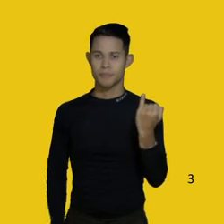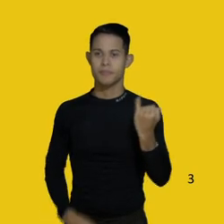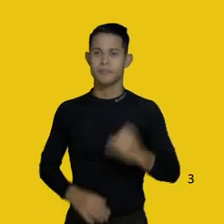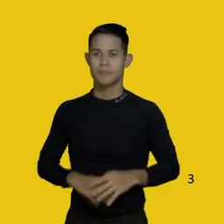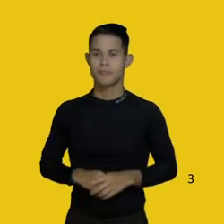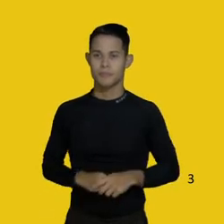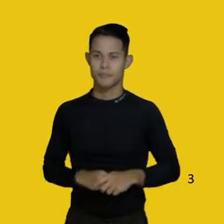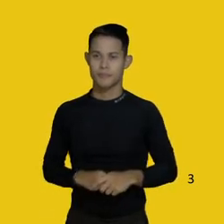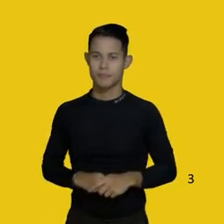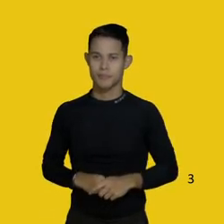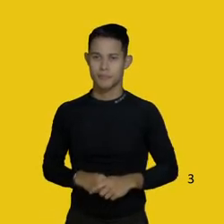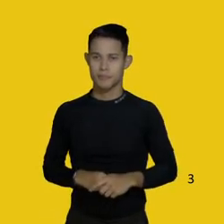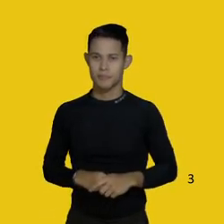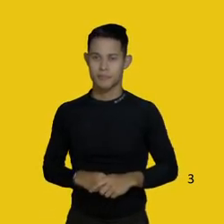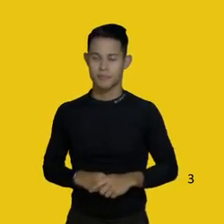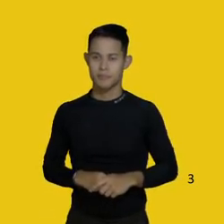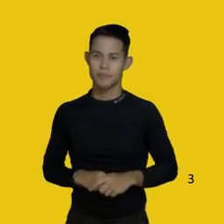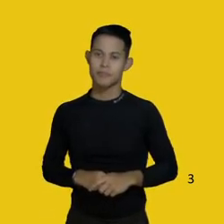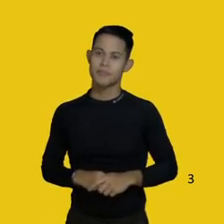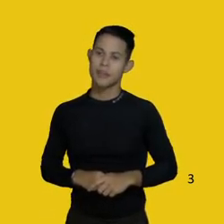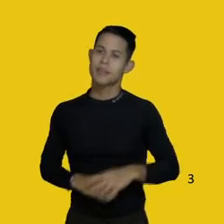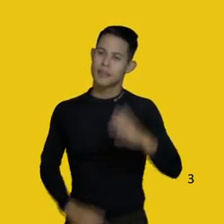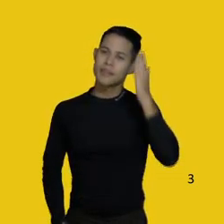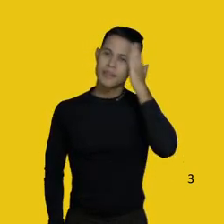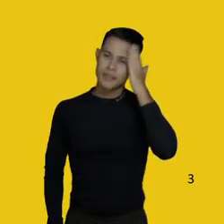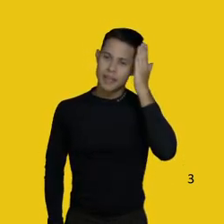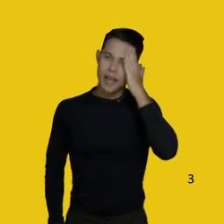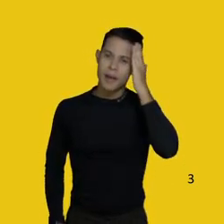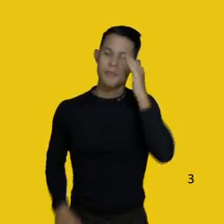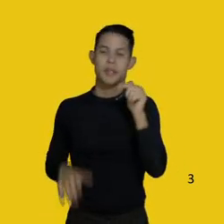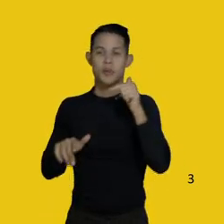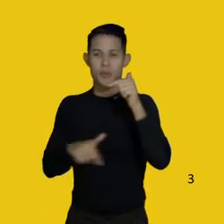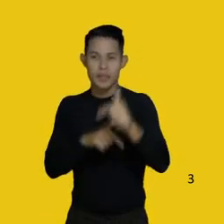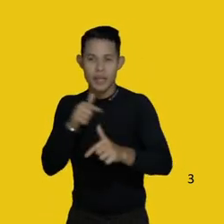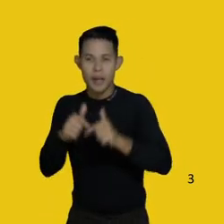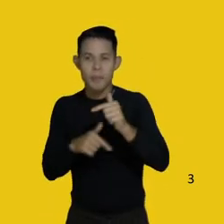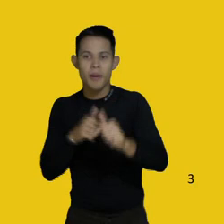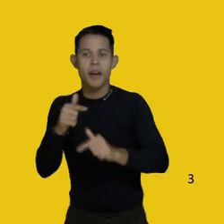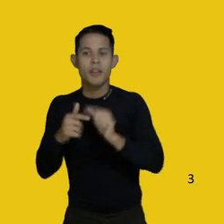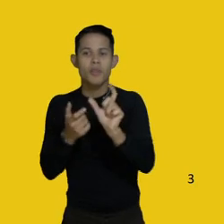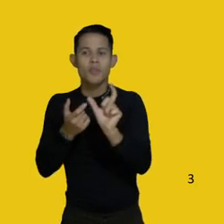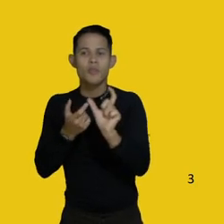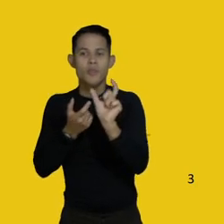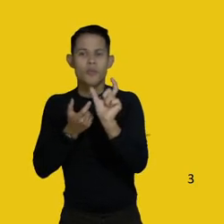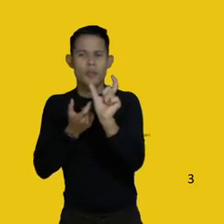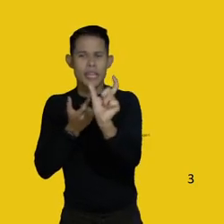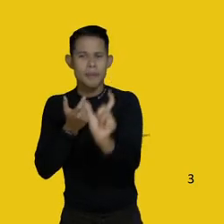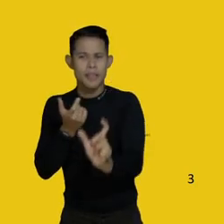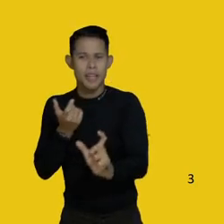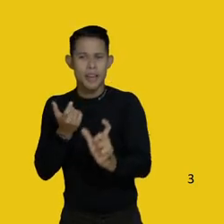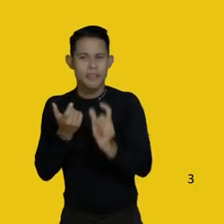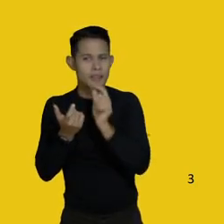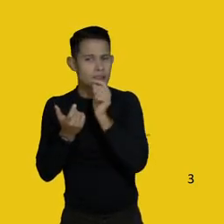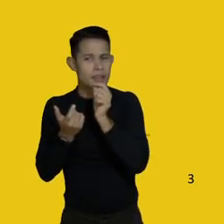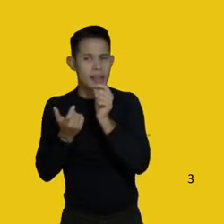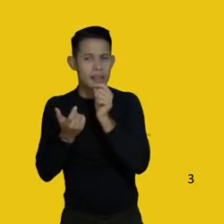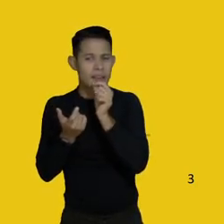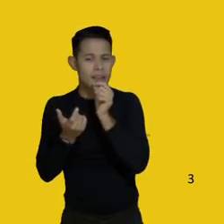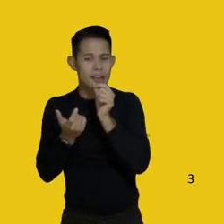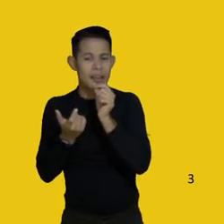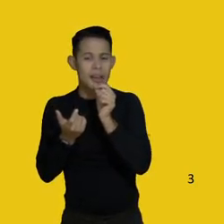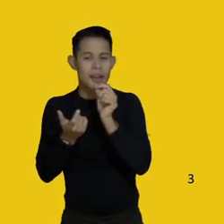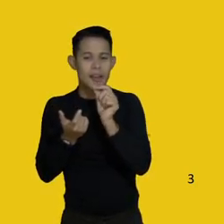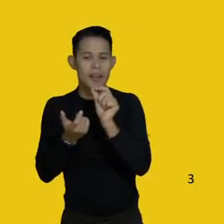defender então a gente sabe que essa atividade de aquisição de fonema de leitura escrita vem de você ensinar o os fonemas os